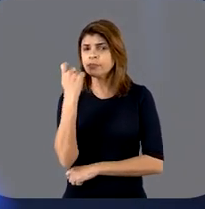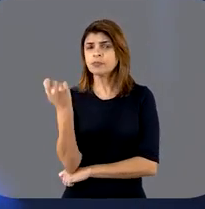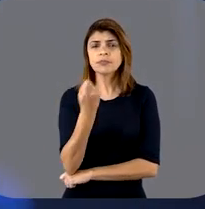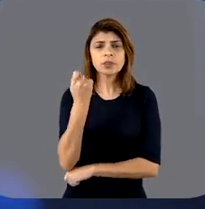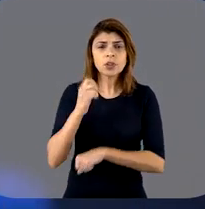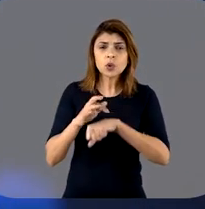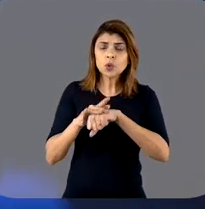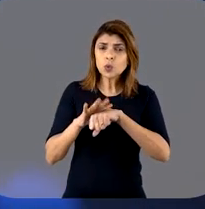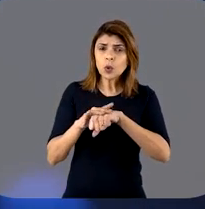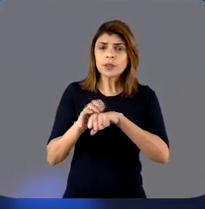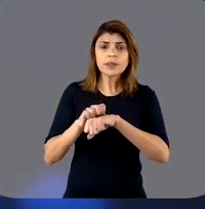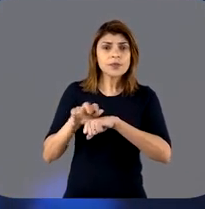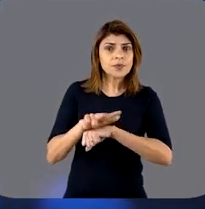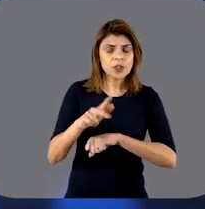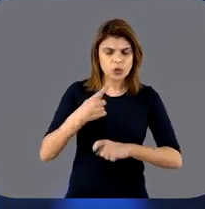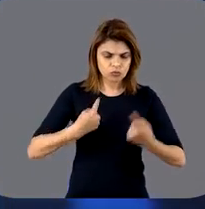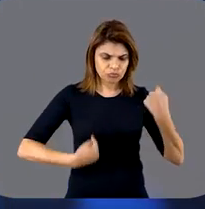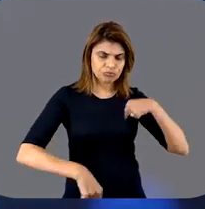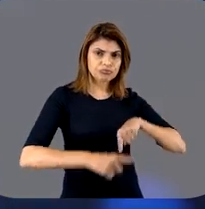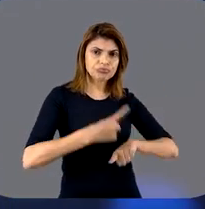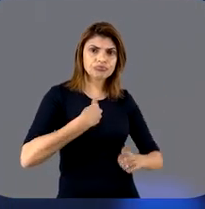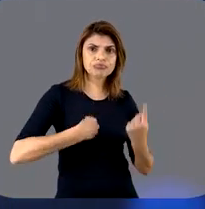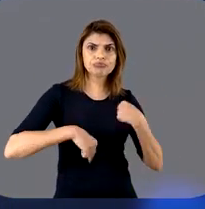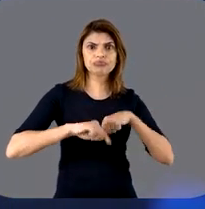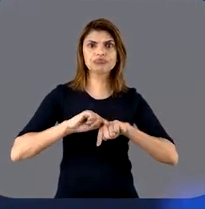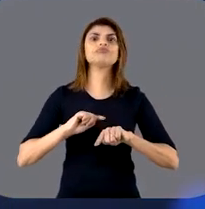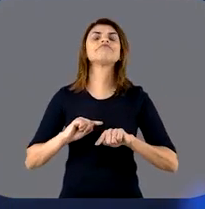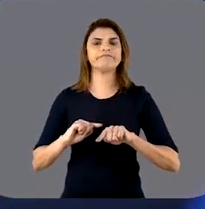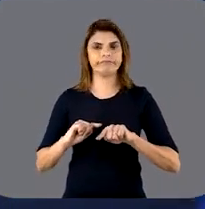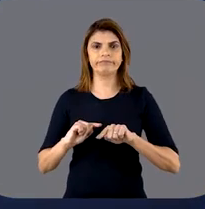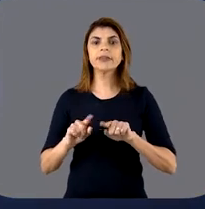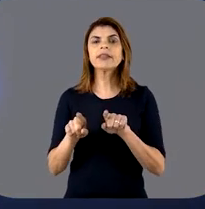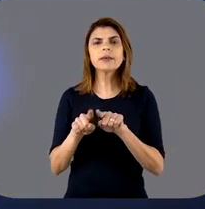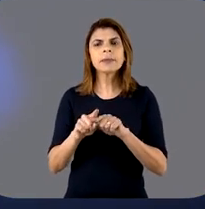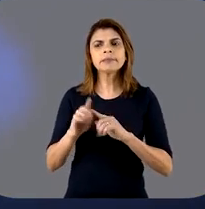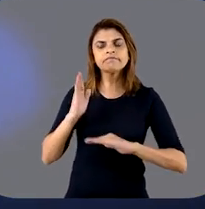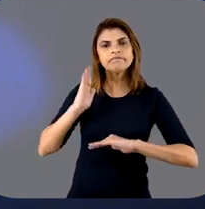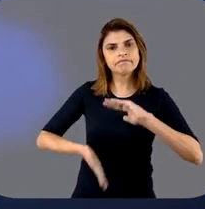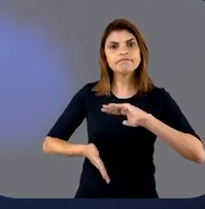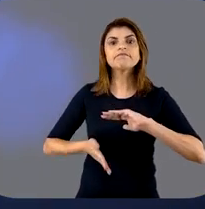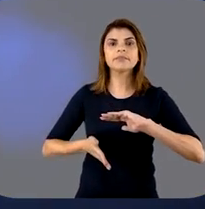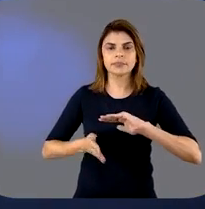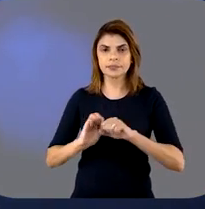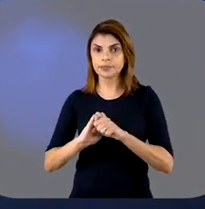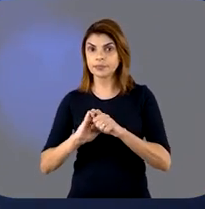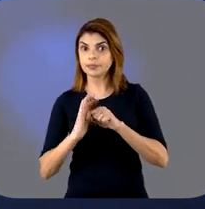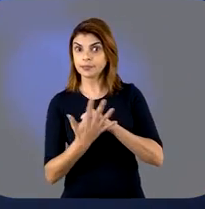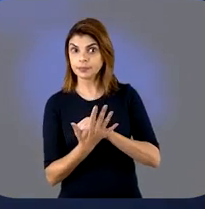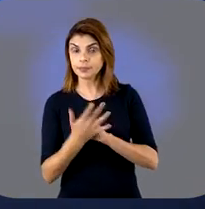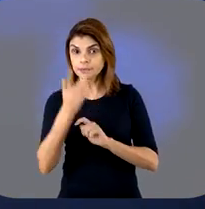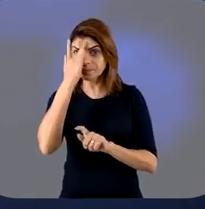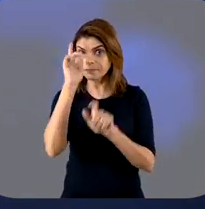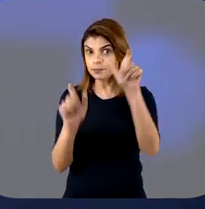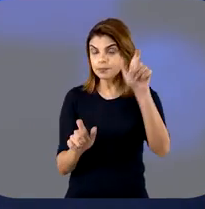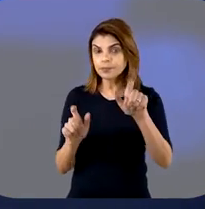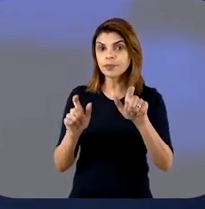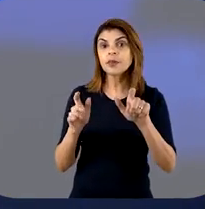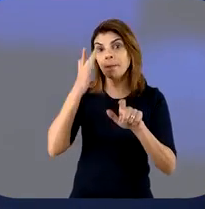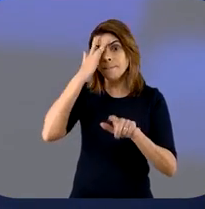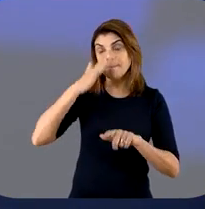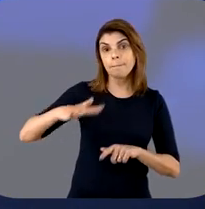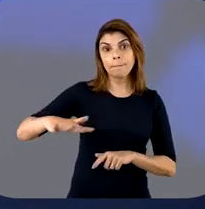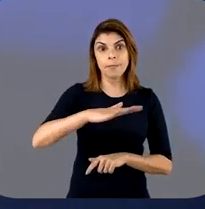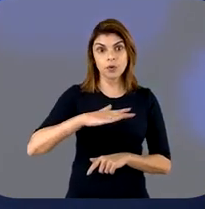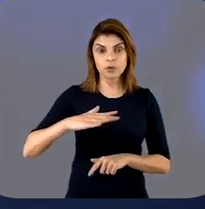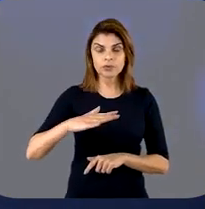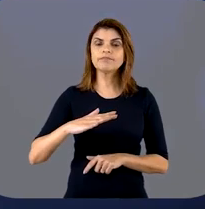pode causar no organismo humano. No entanto, conter os impactos da Covid-19 na vida da população do planeta